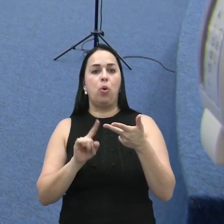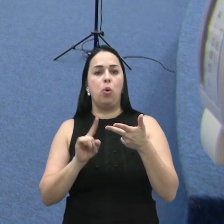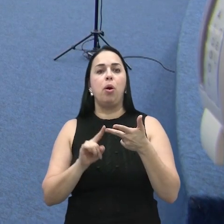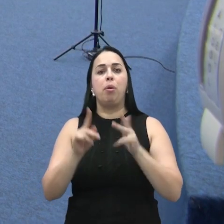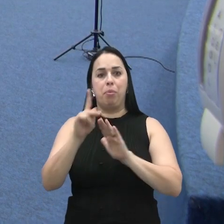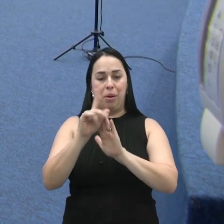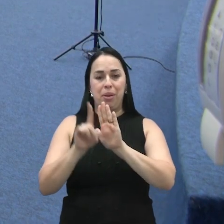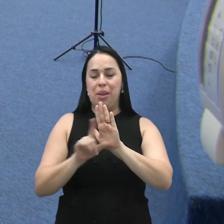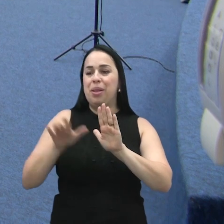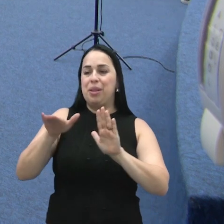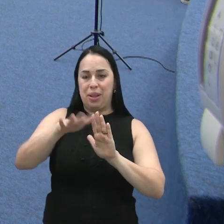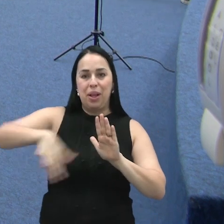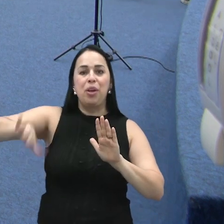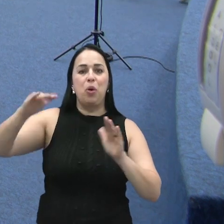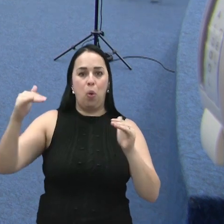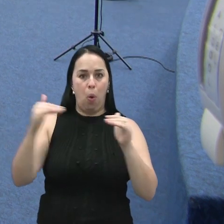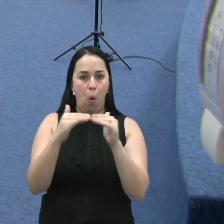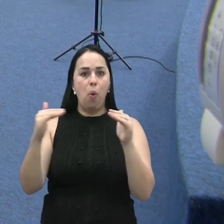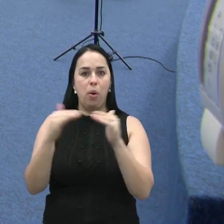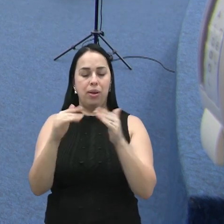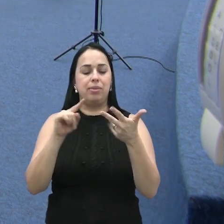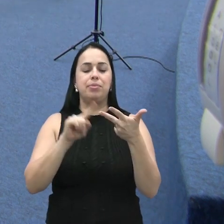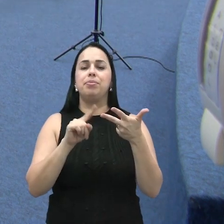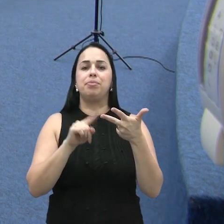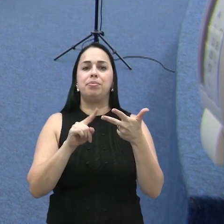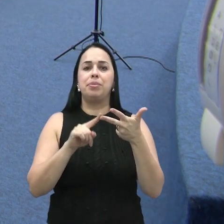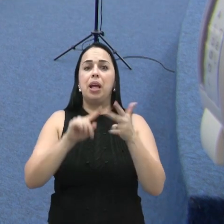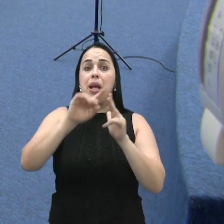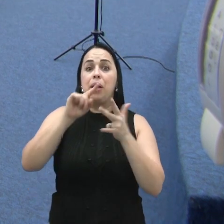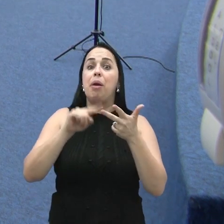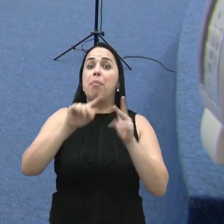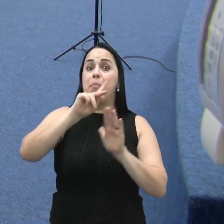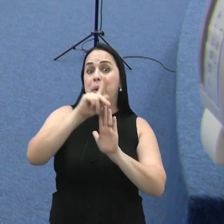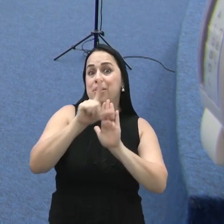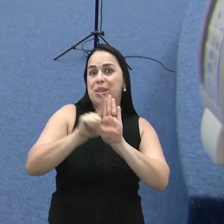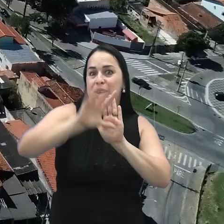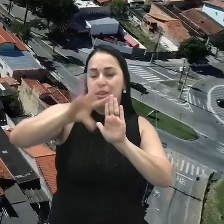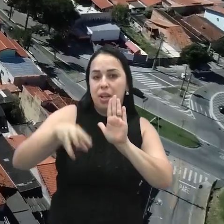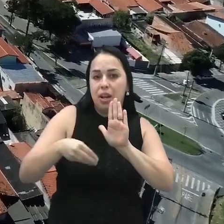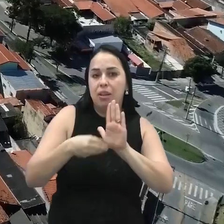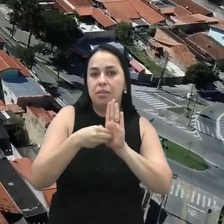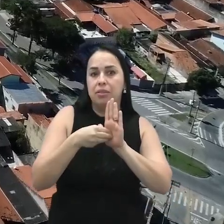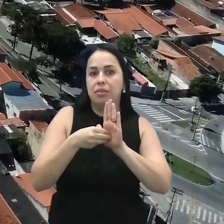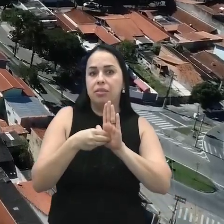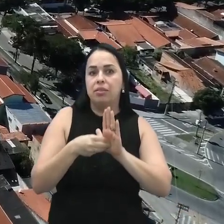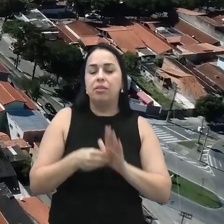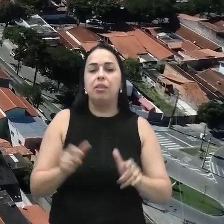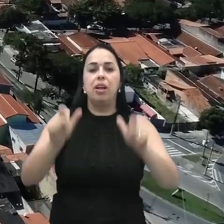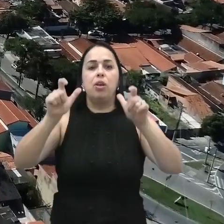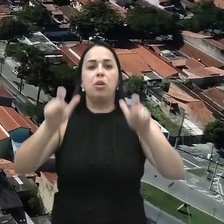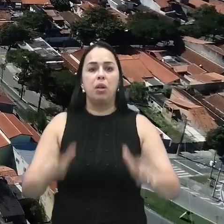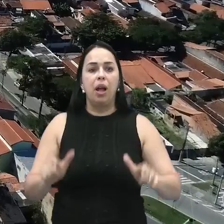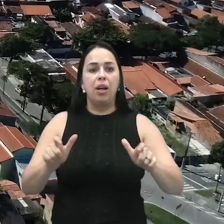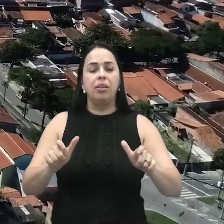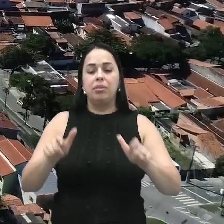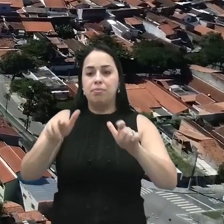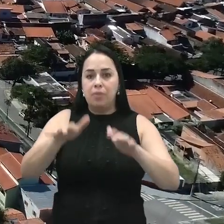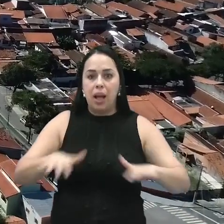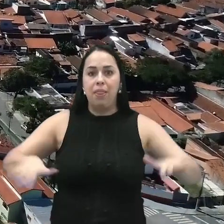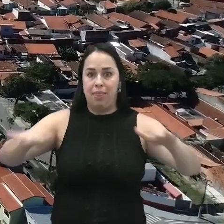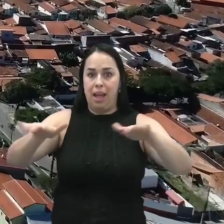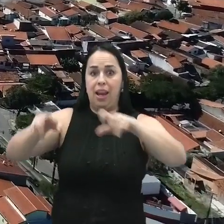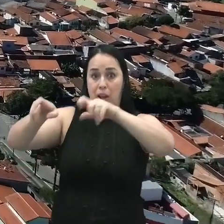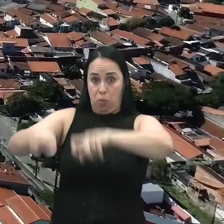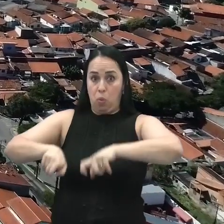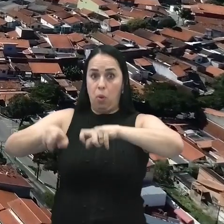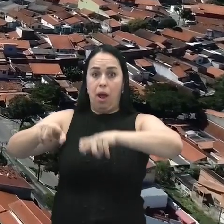aval favorável dos parlamentares o projeto de lei complementar que altera o mapa do Sistema Viário